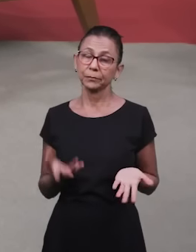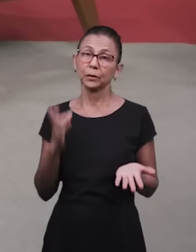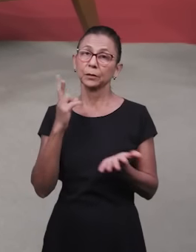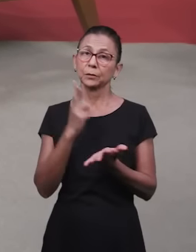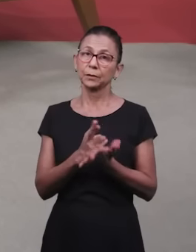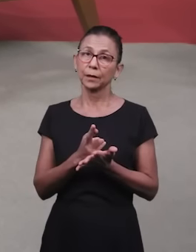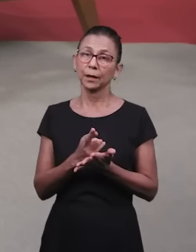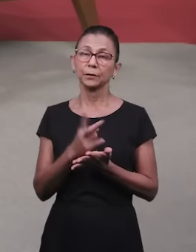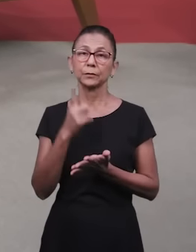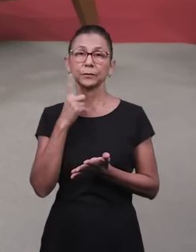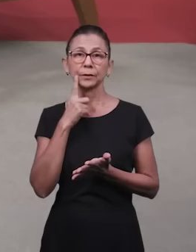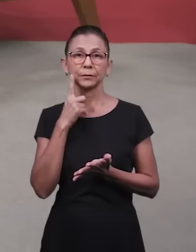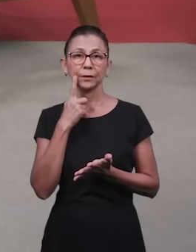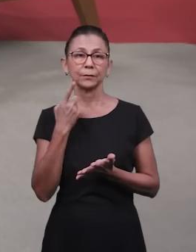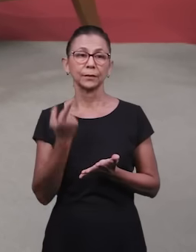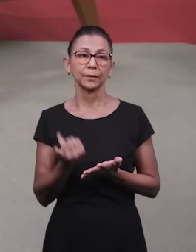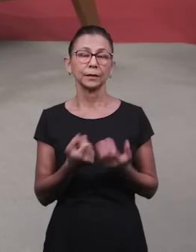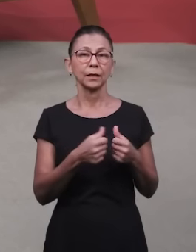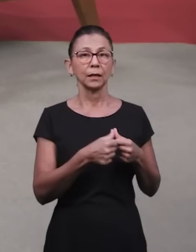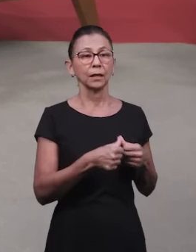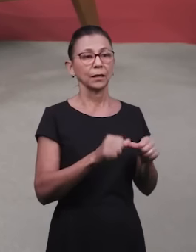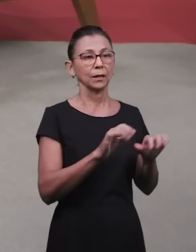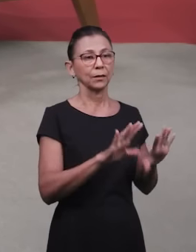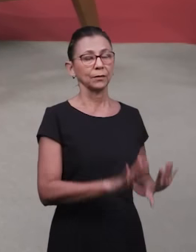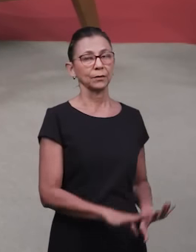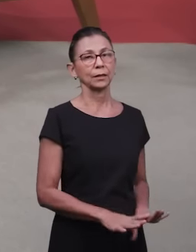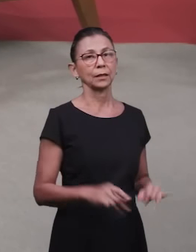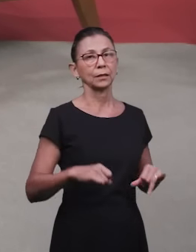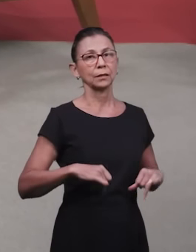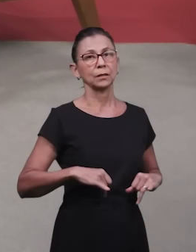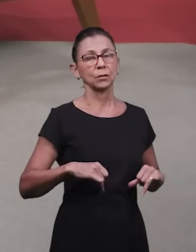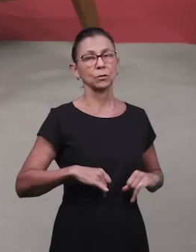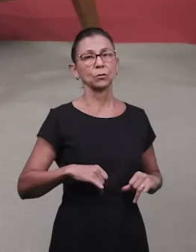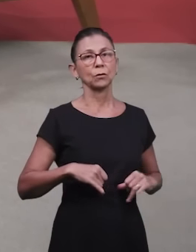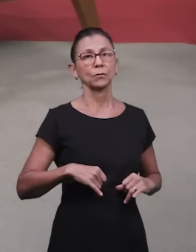é ficar e depois enfrentar as consequências